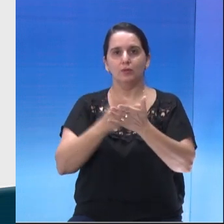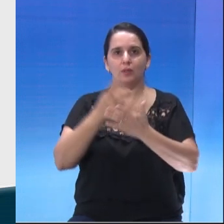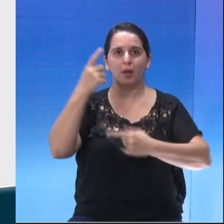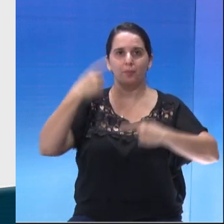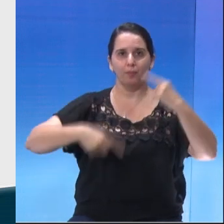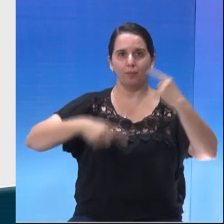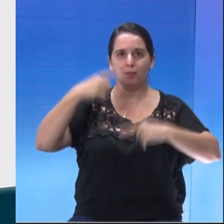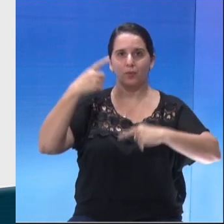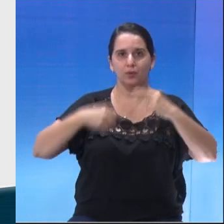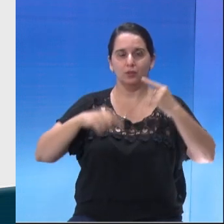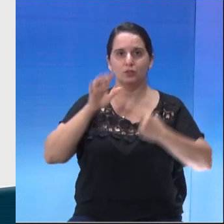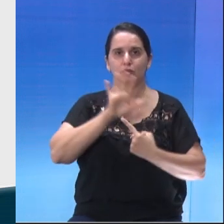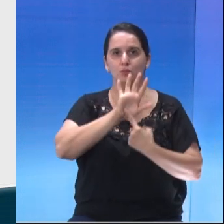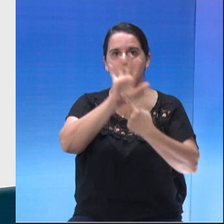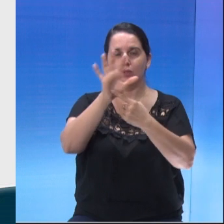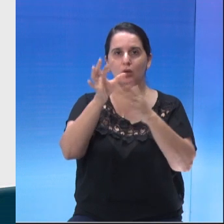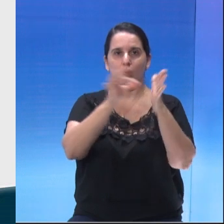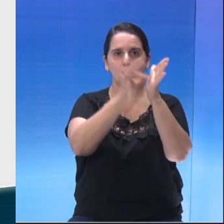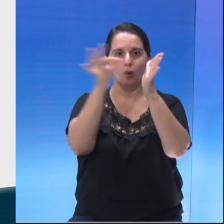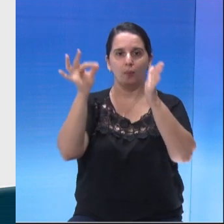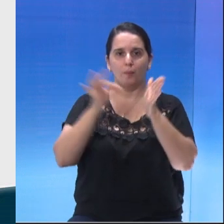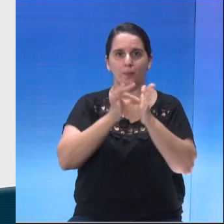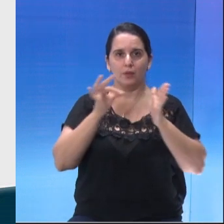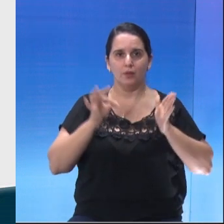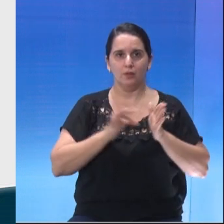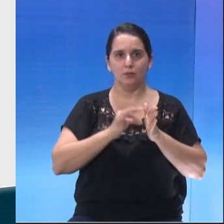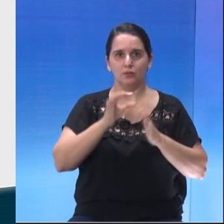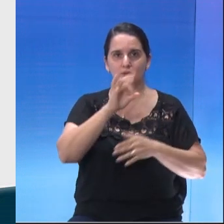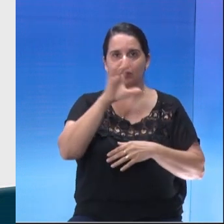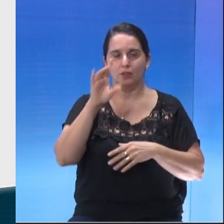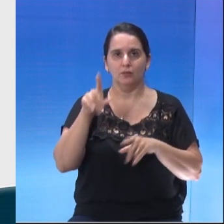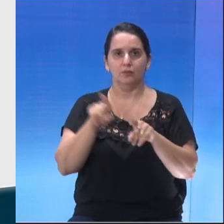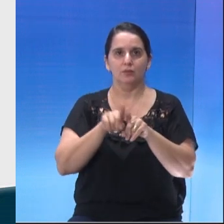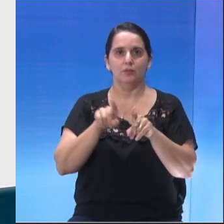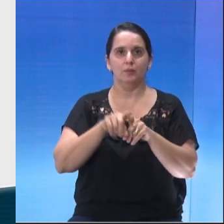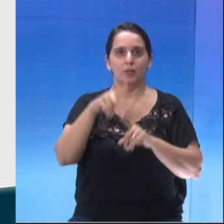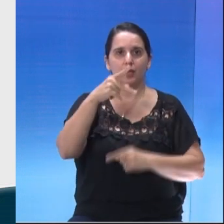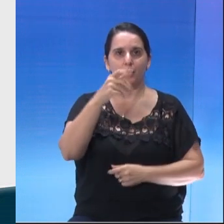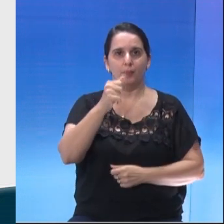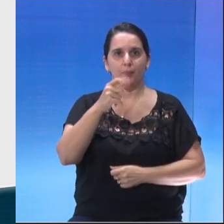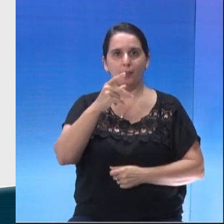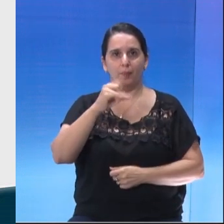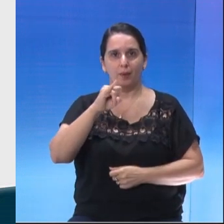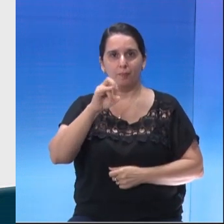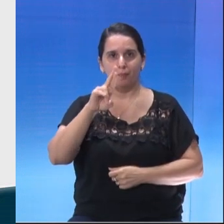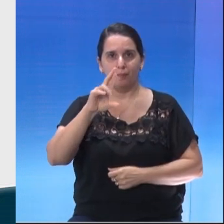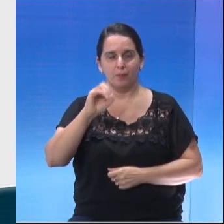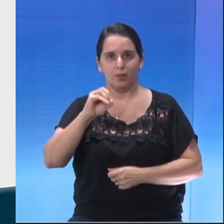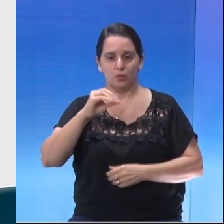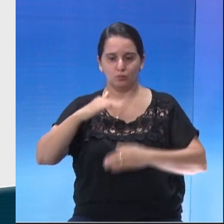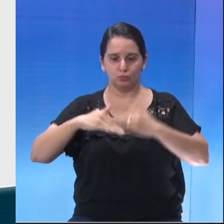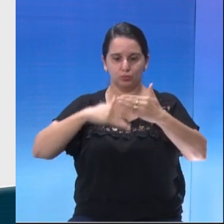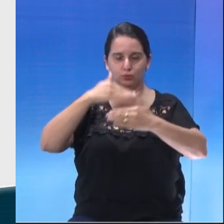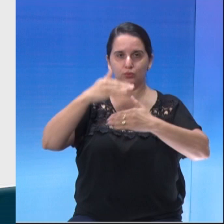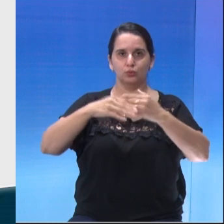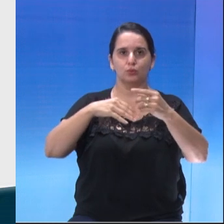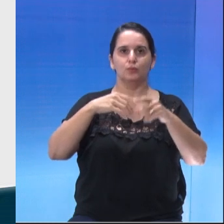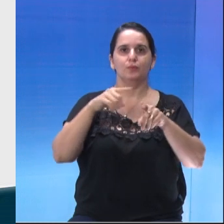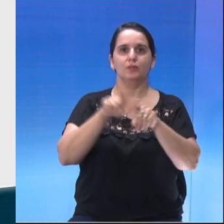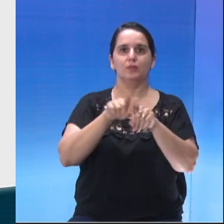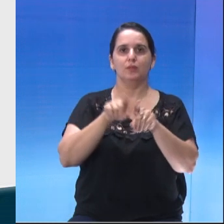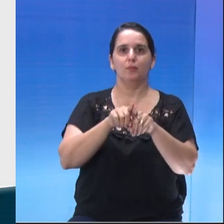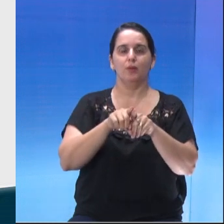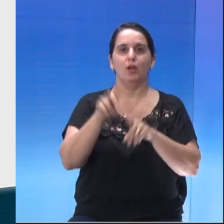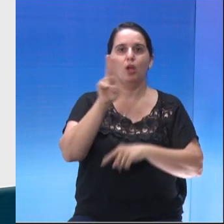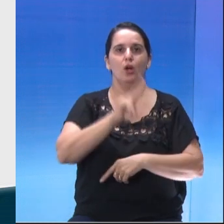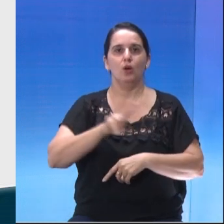e expressando opiniões. Além do papiro, outra plataforma comumente utilizada pelos romanos era uma tábua